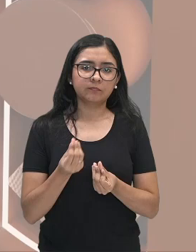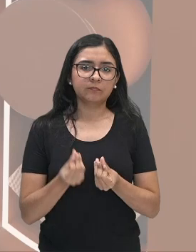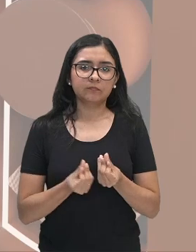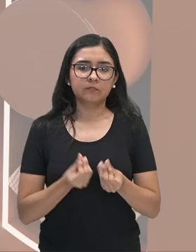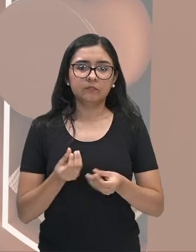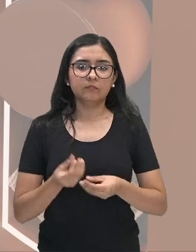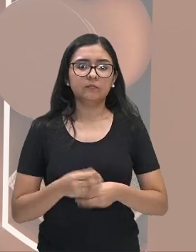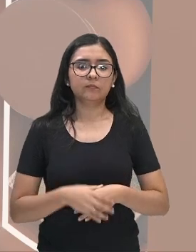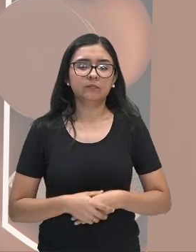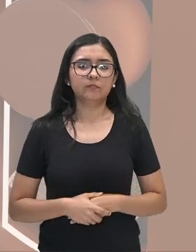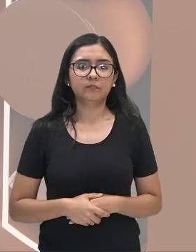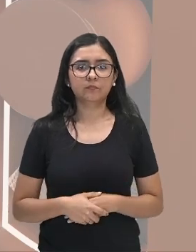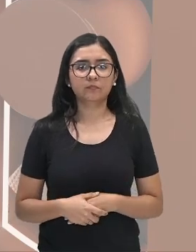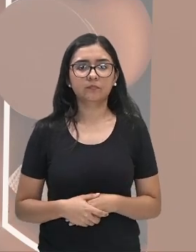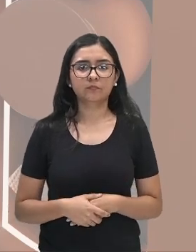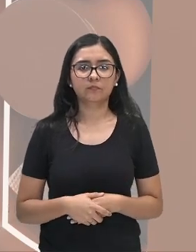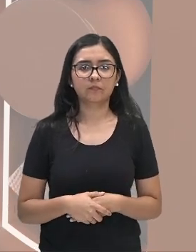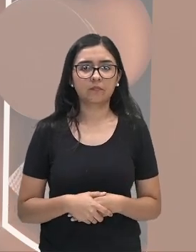alijados, vão se sentir